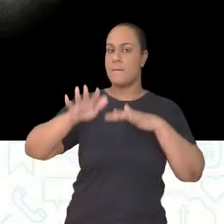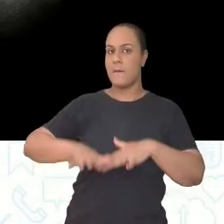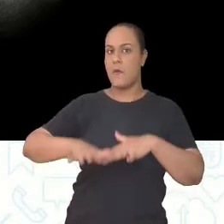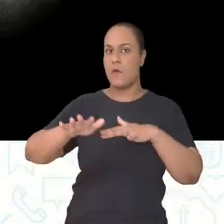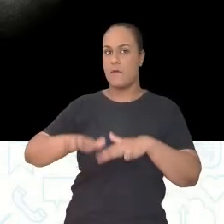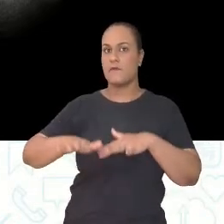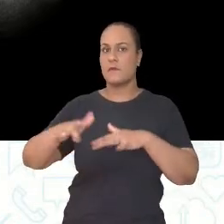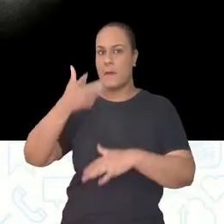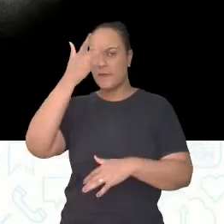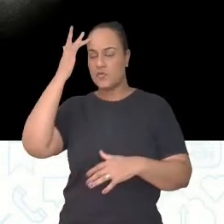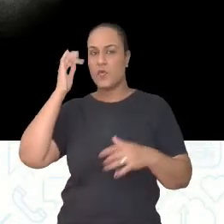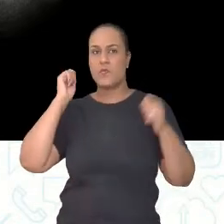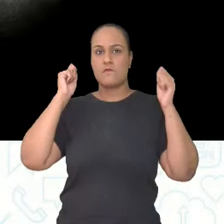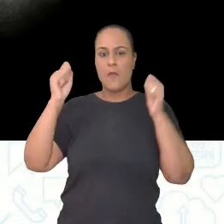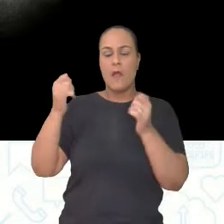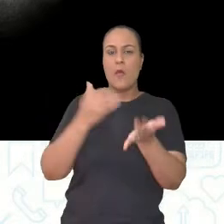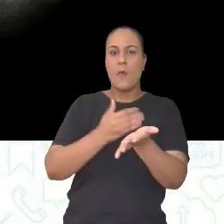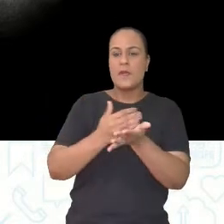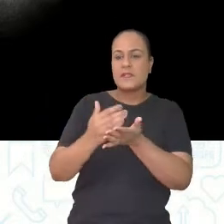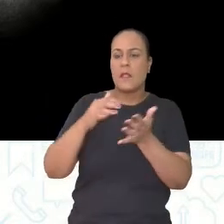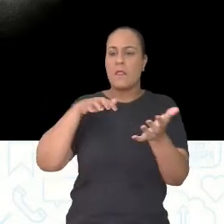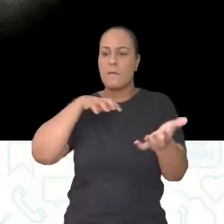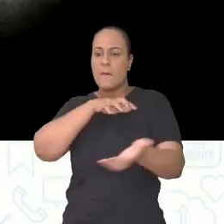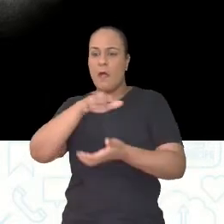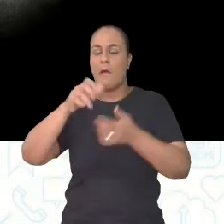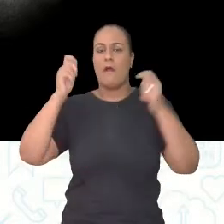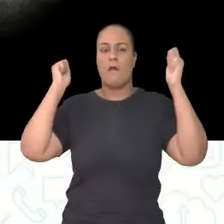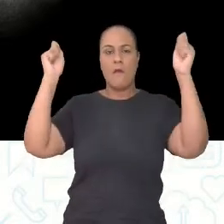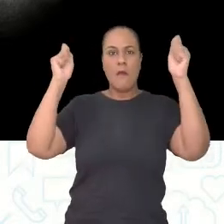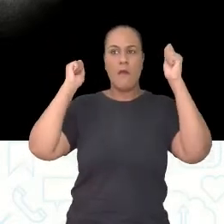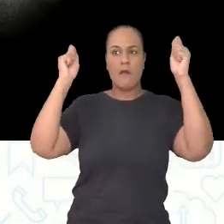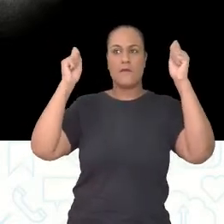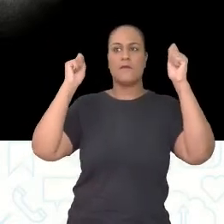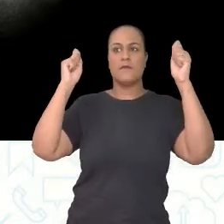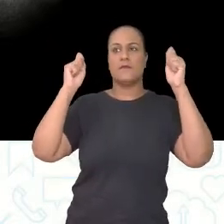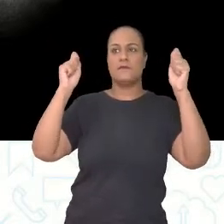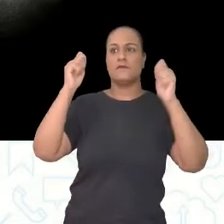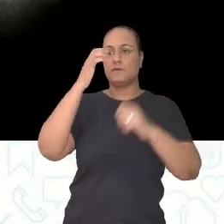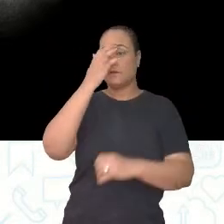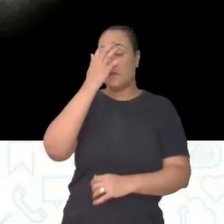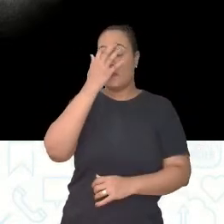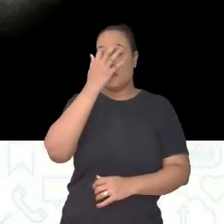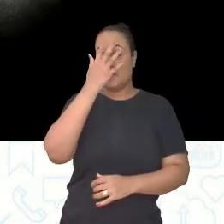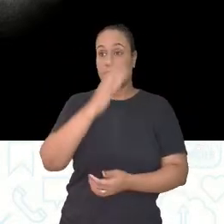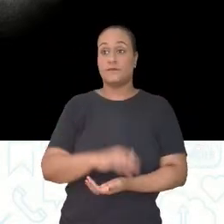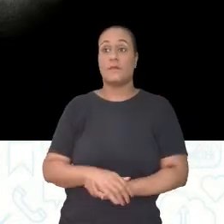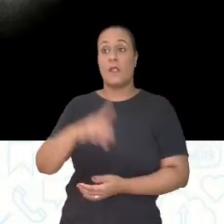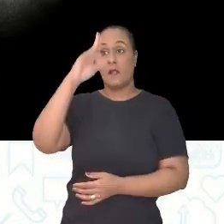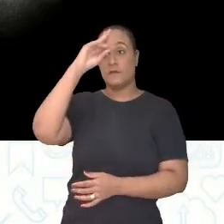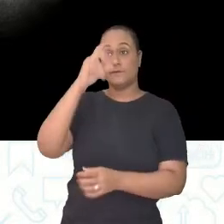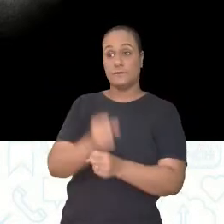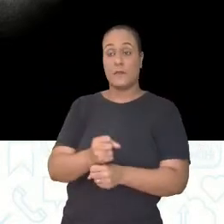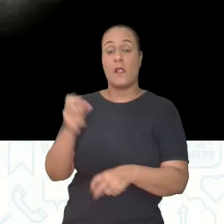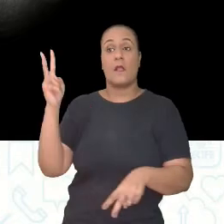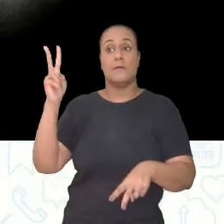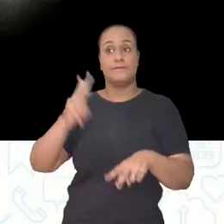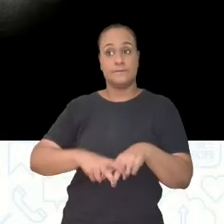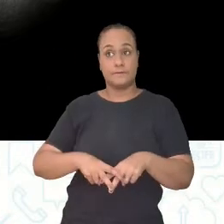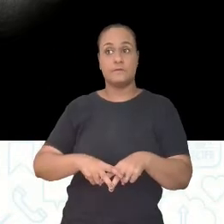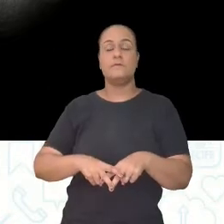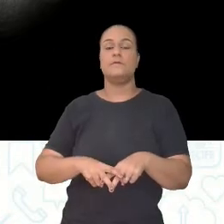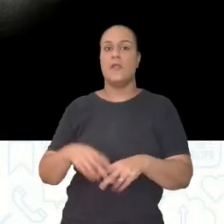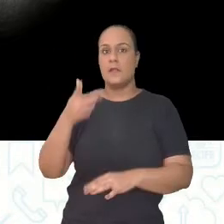uma galera se mobilizando, se revoltando com toda essa situação e ordenou a prisão